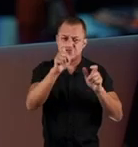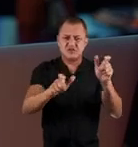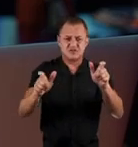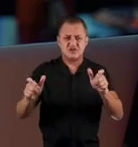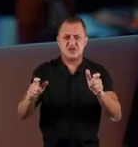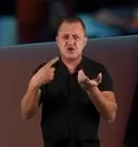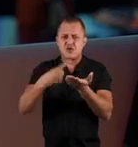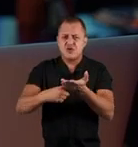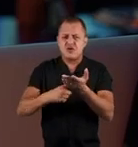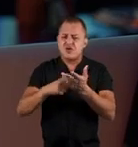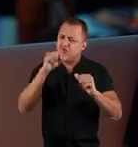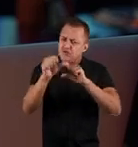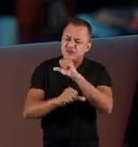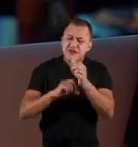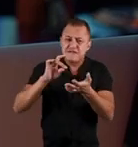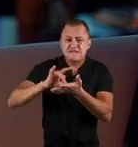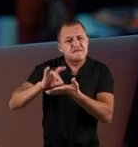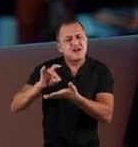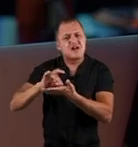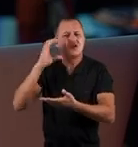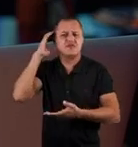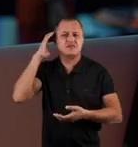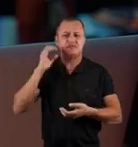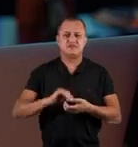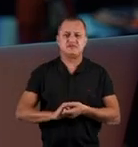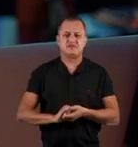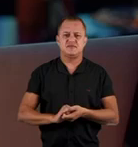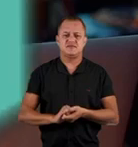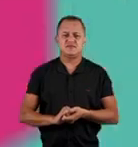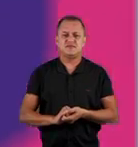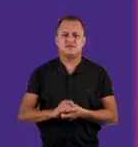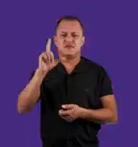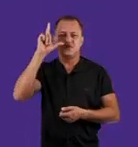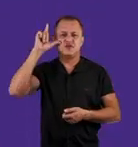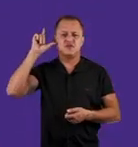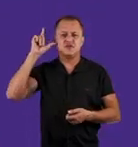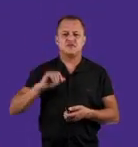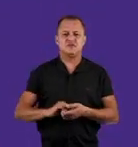pessoas e de compromissos para mudar de verdade Cuiabá